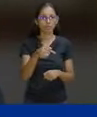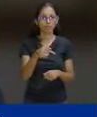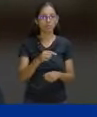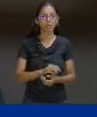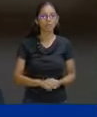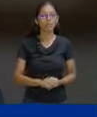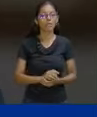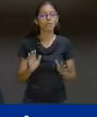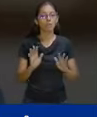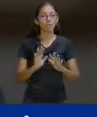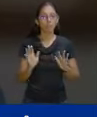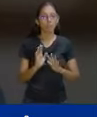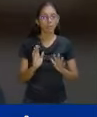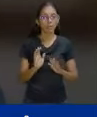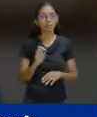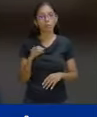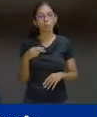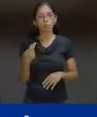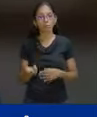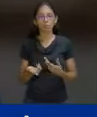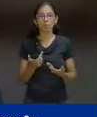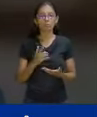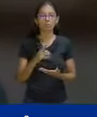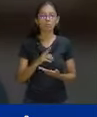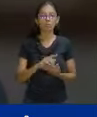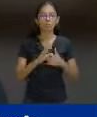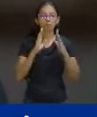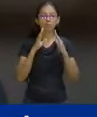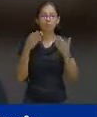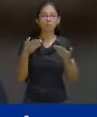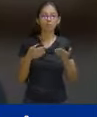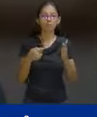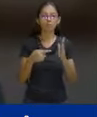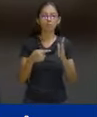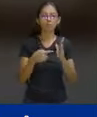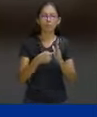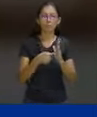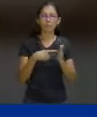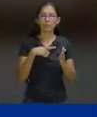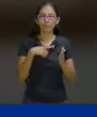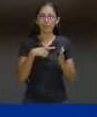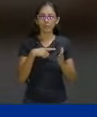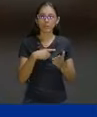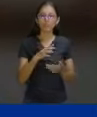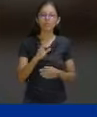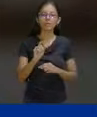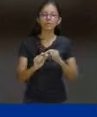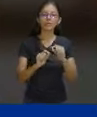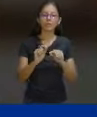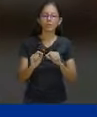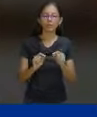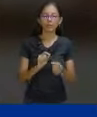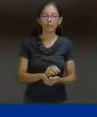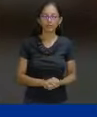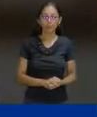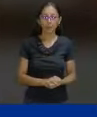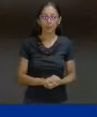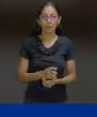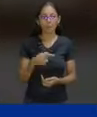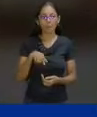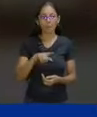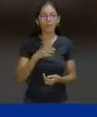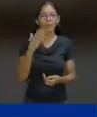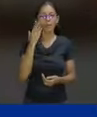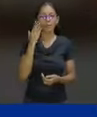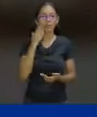a impossibilidade da aplicação dos princípios constitucionais, mas o fato de que a firme orientação desse colegiado